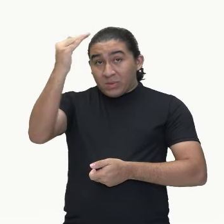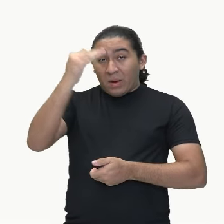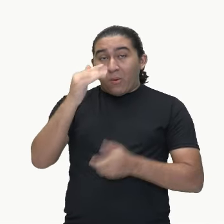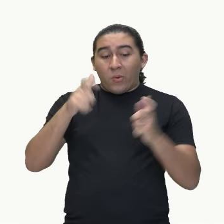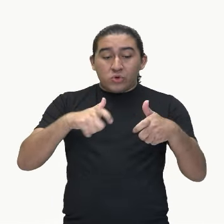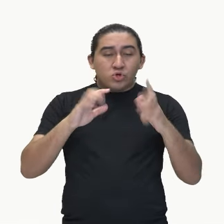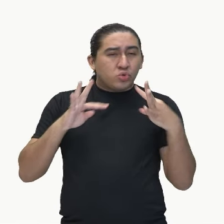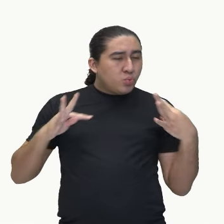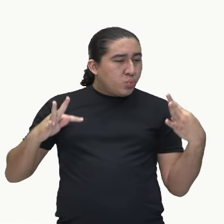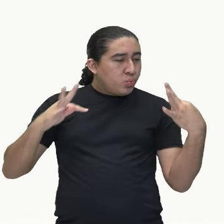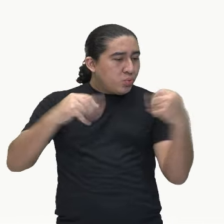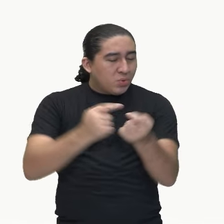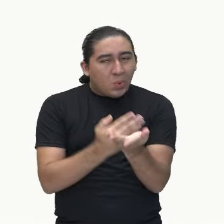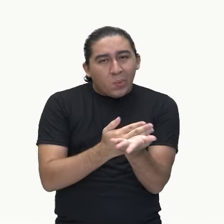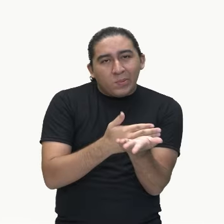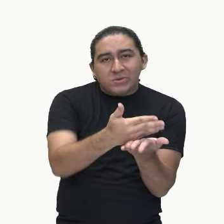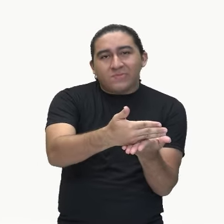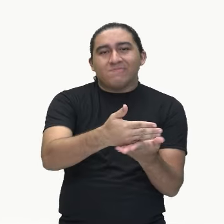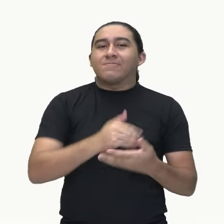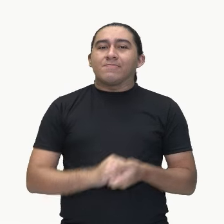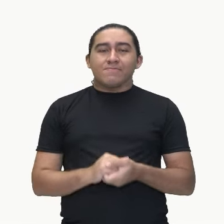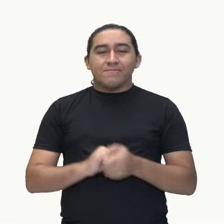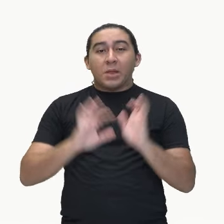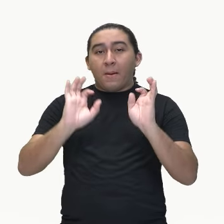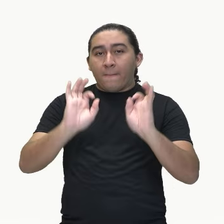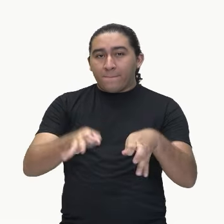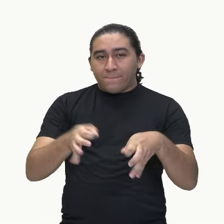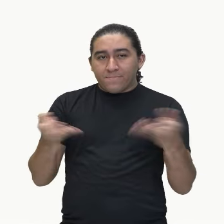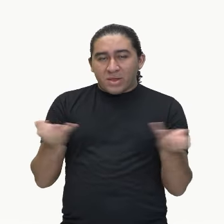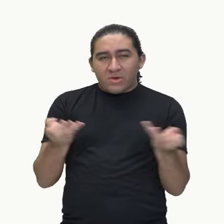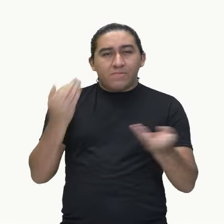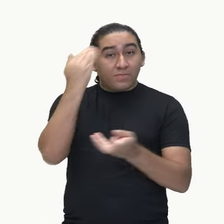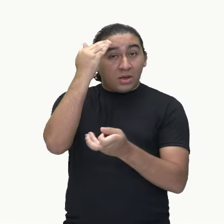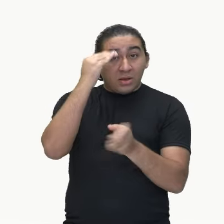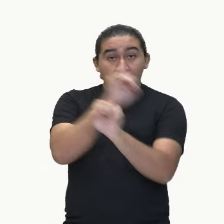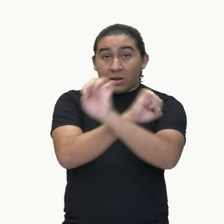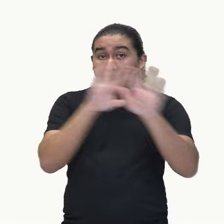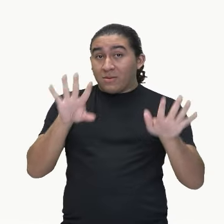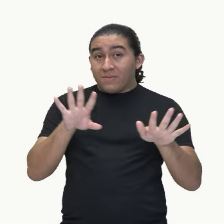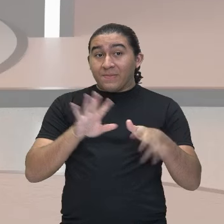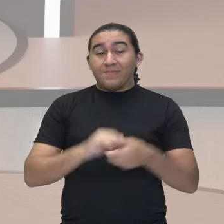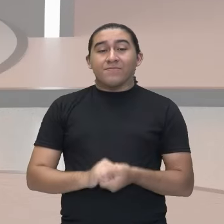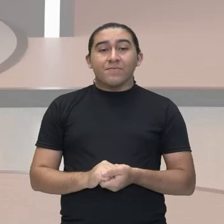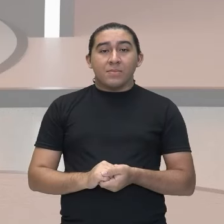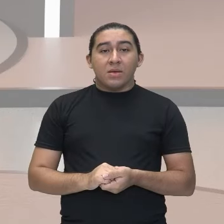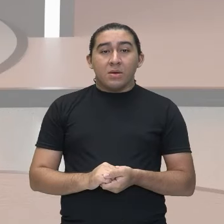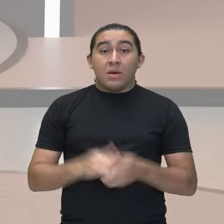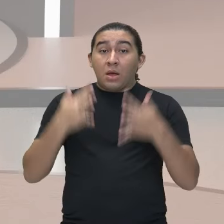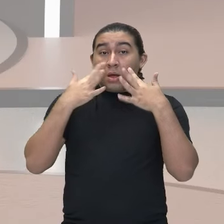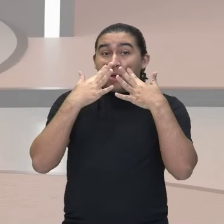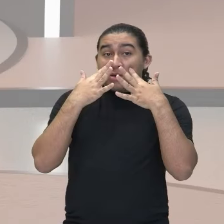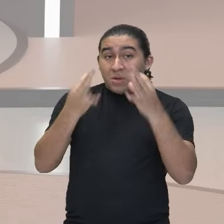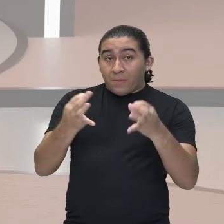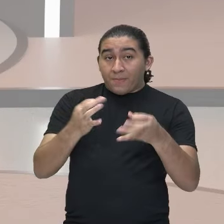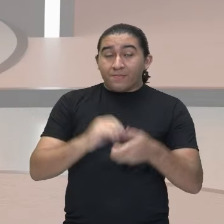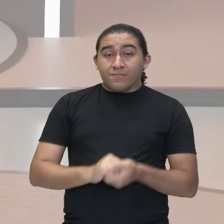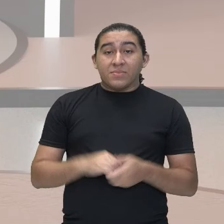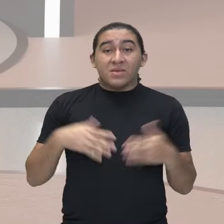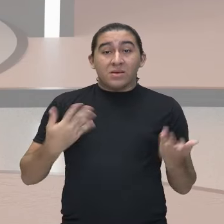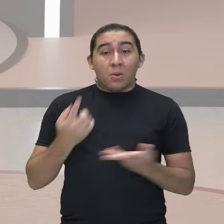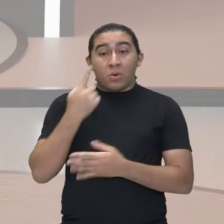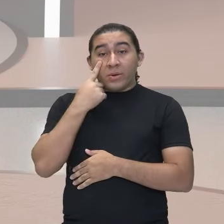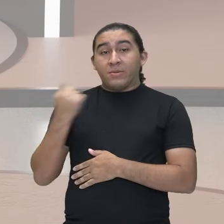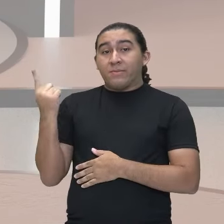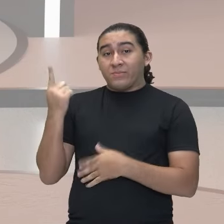tudo. Perfeito, então, gente? Entenderam isso daí? Olha só. Então,